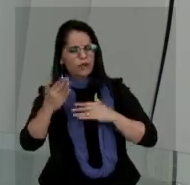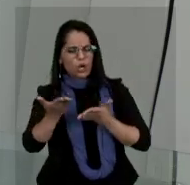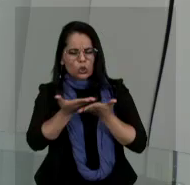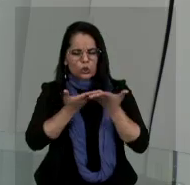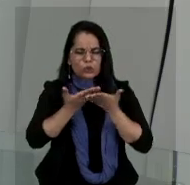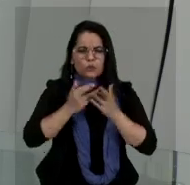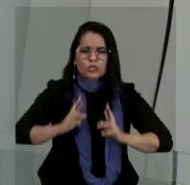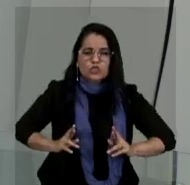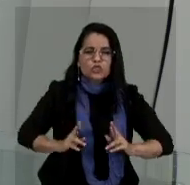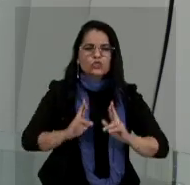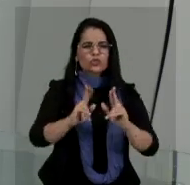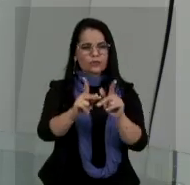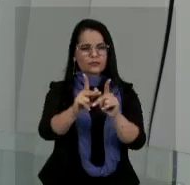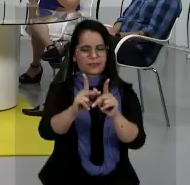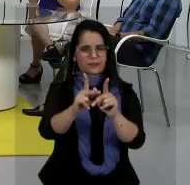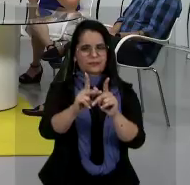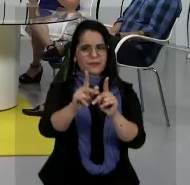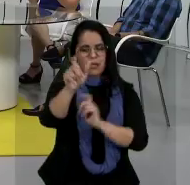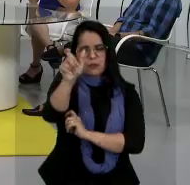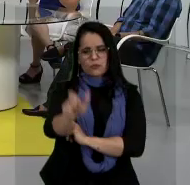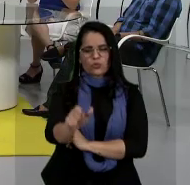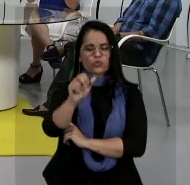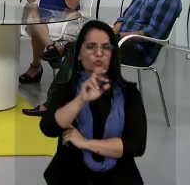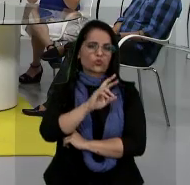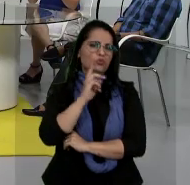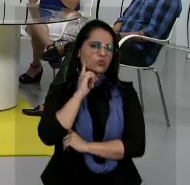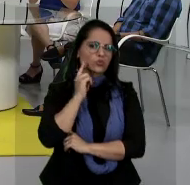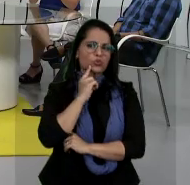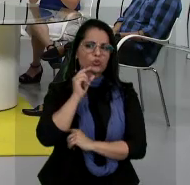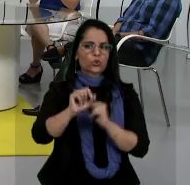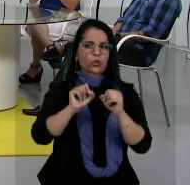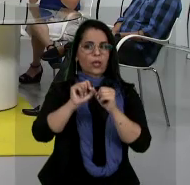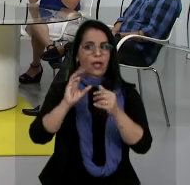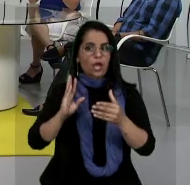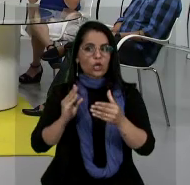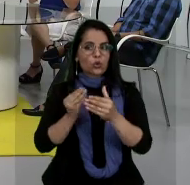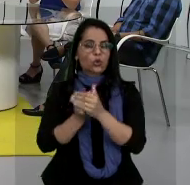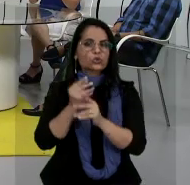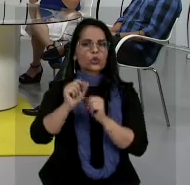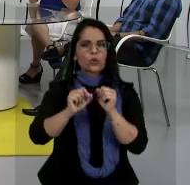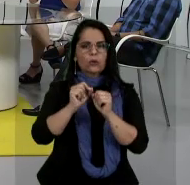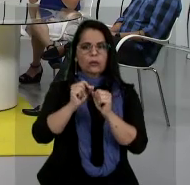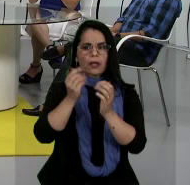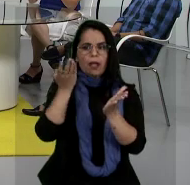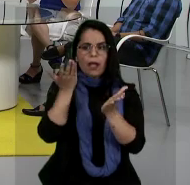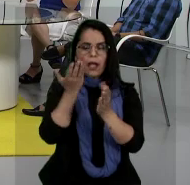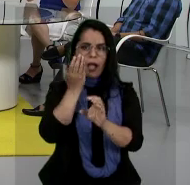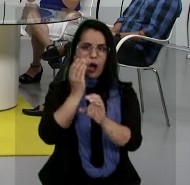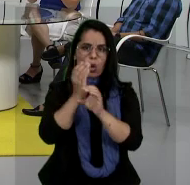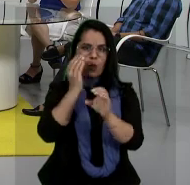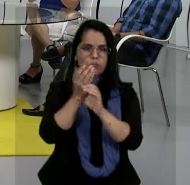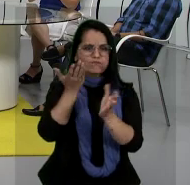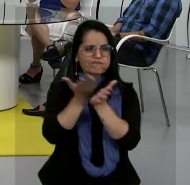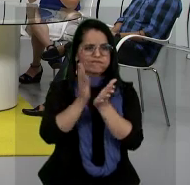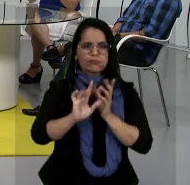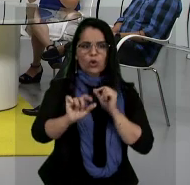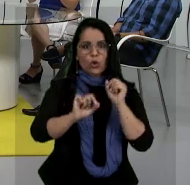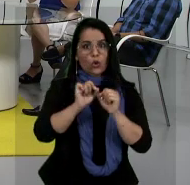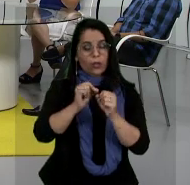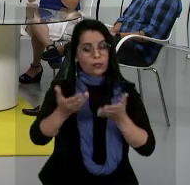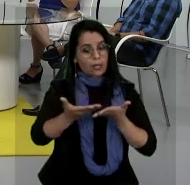tratamento diferenciado para o indivíduo surdo. Essa inclusão vai fazer a quebra de comunicação e vai dar a